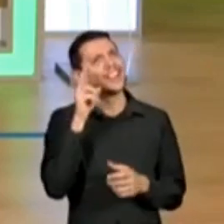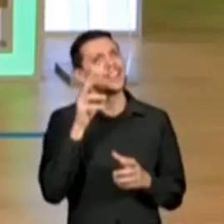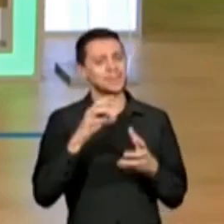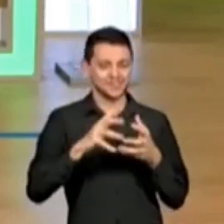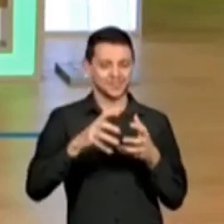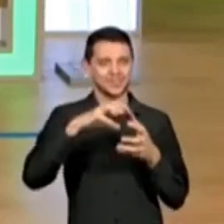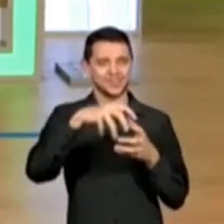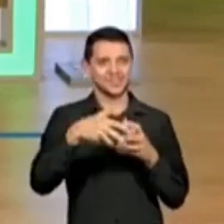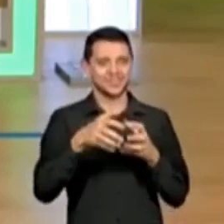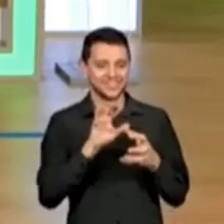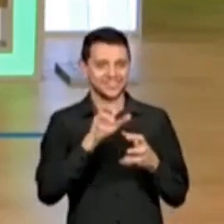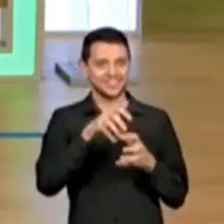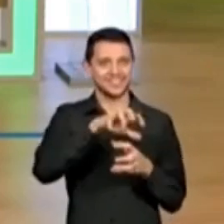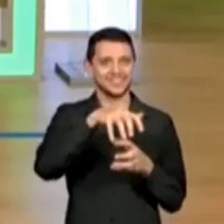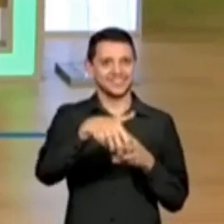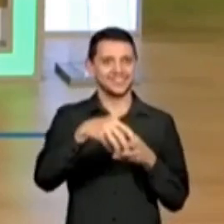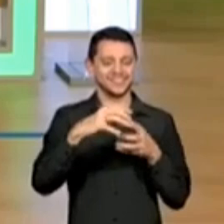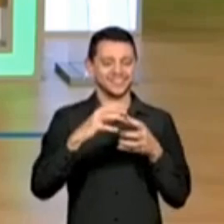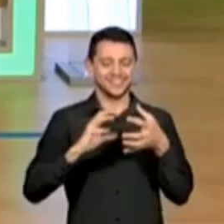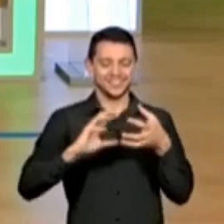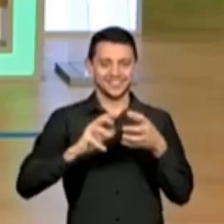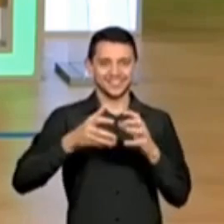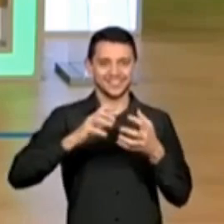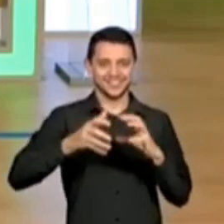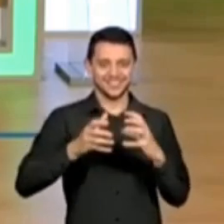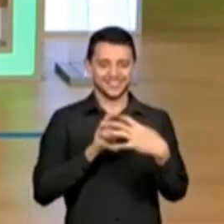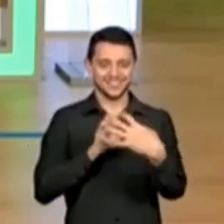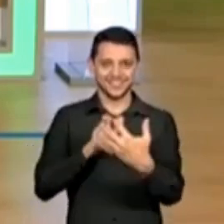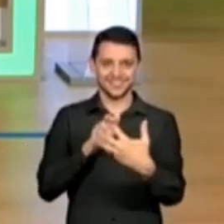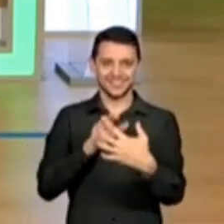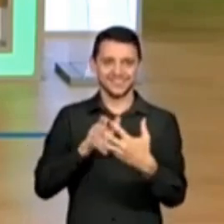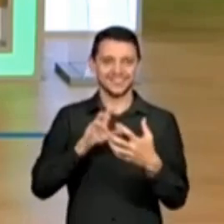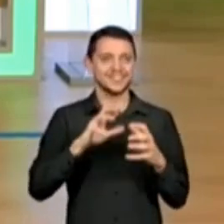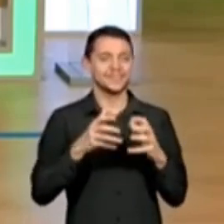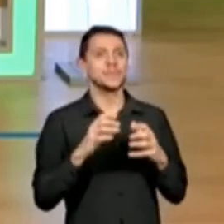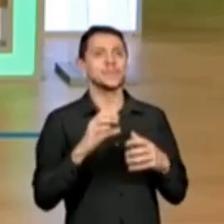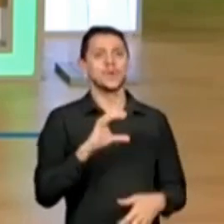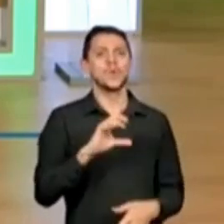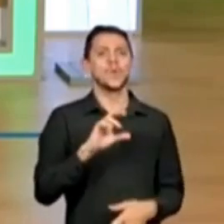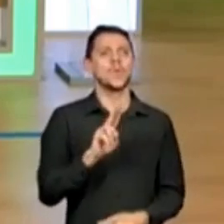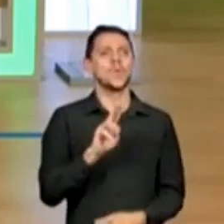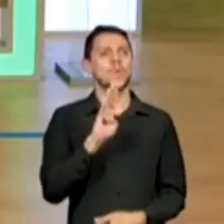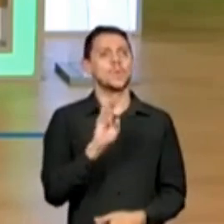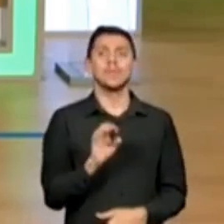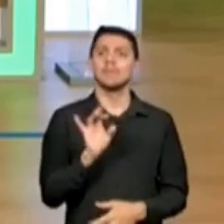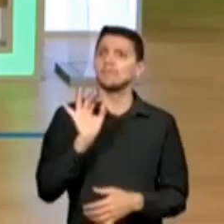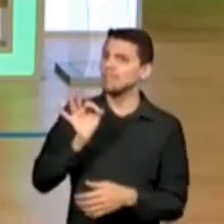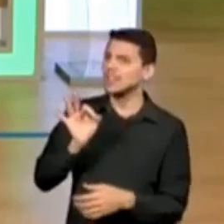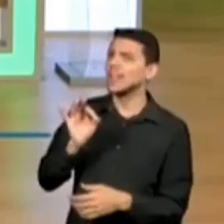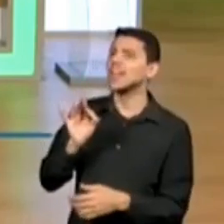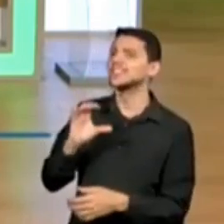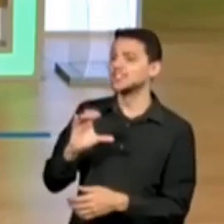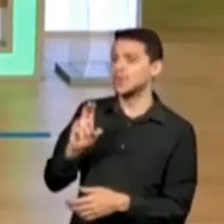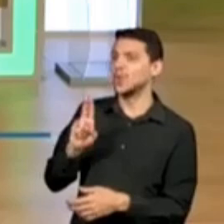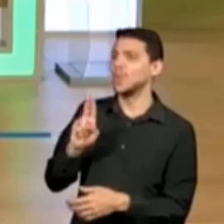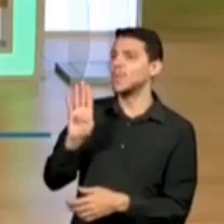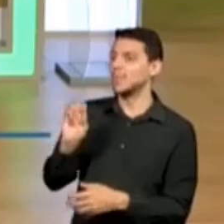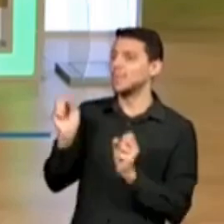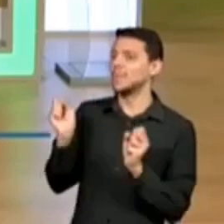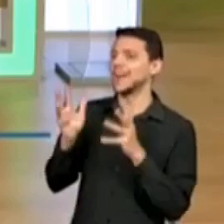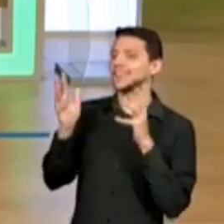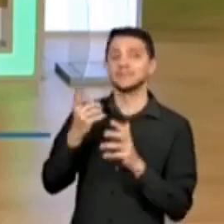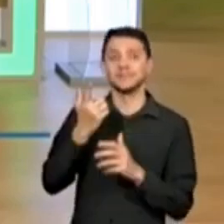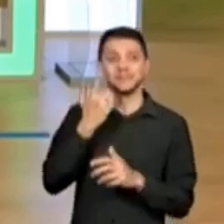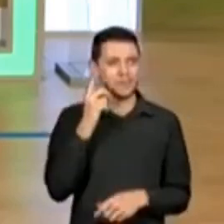todos? Aquele cubo mágico também se assemelha ao cubo. Verdade. Já tem até o nome, é o cubo mágico. Entendeu? Tem o cubo ali. Mas vamos ver o que o professor